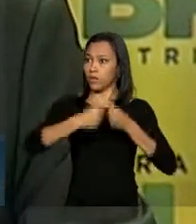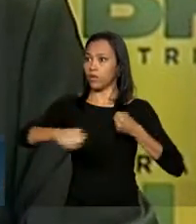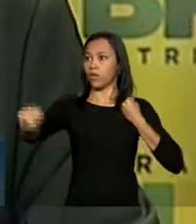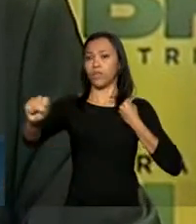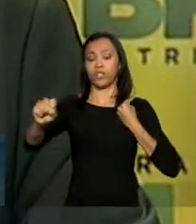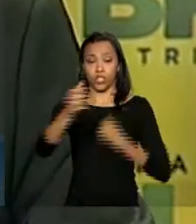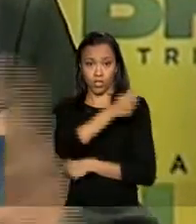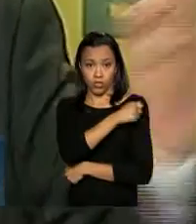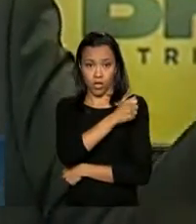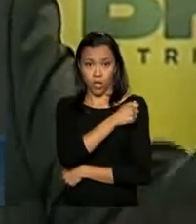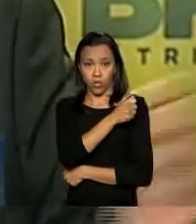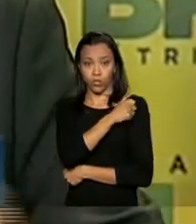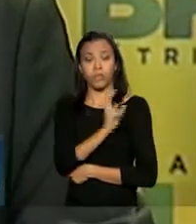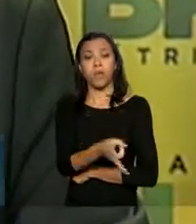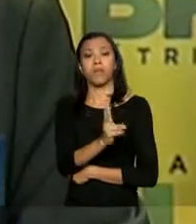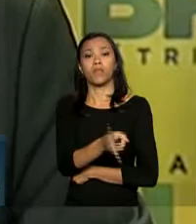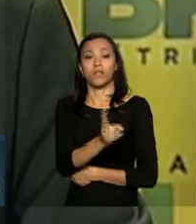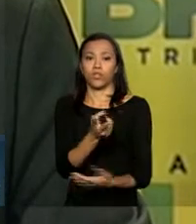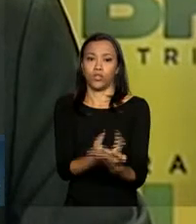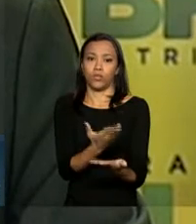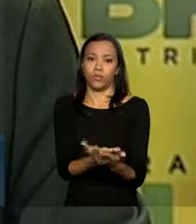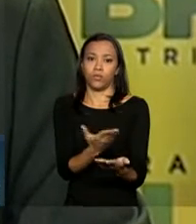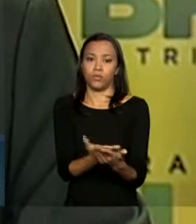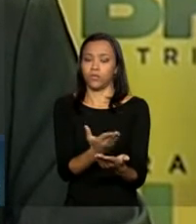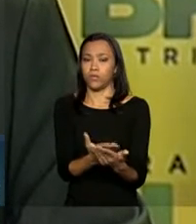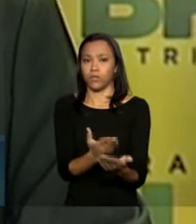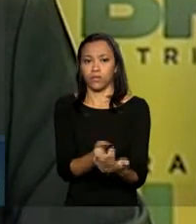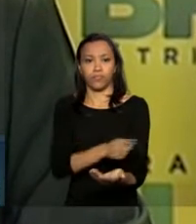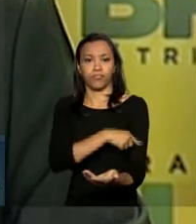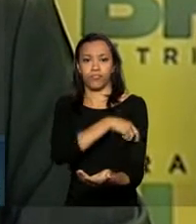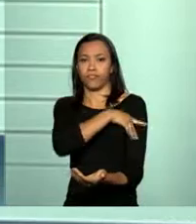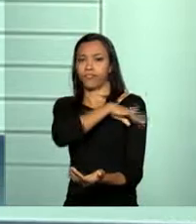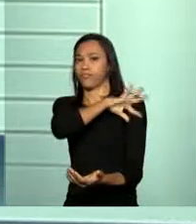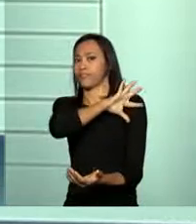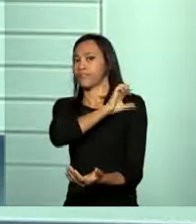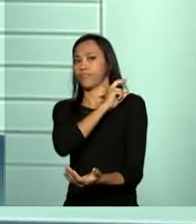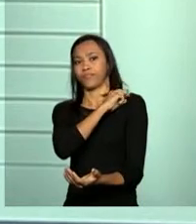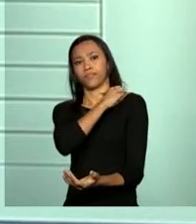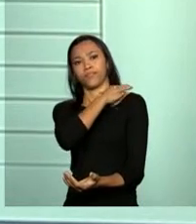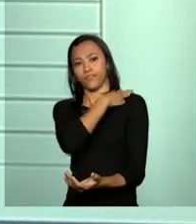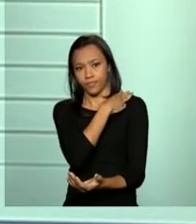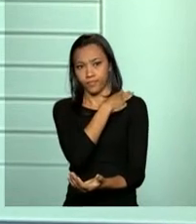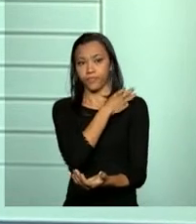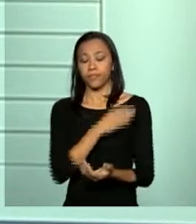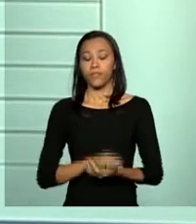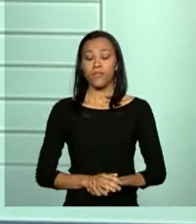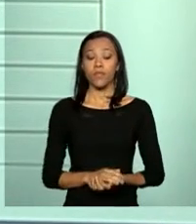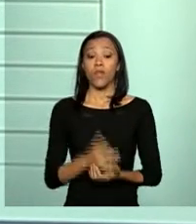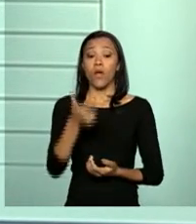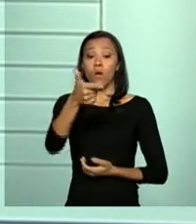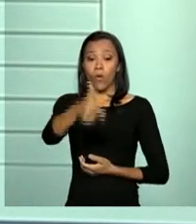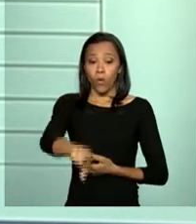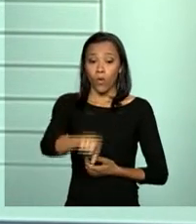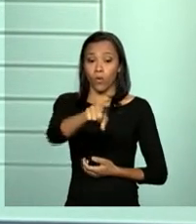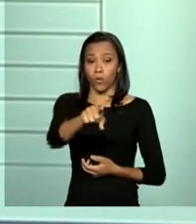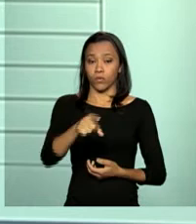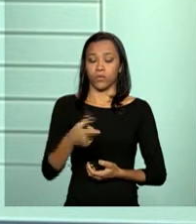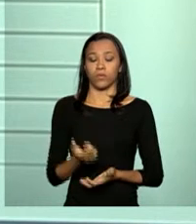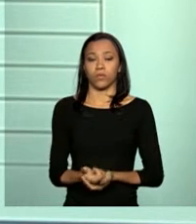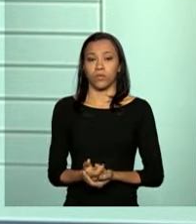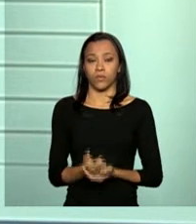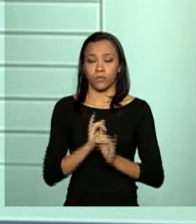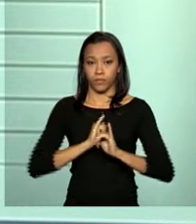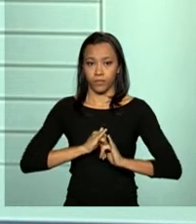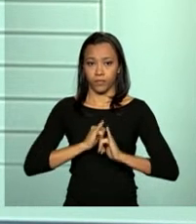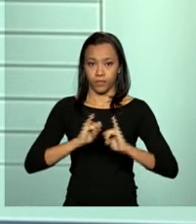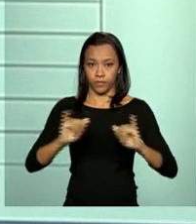todo lugar do país. O próximo. Aqui são escolas privadas, aqui é um outro recorte. Por